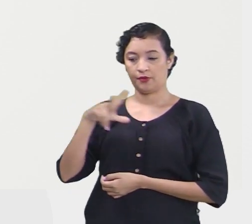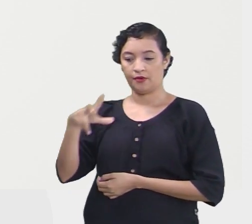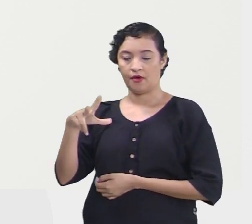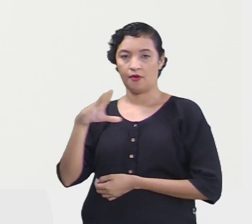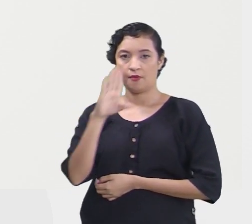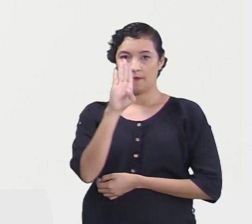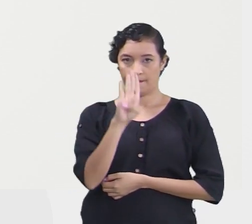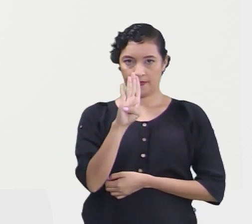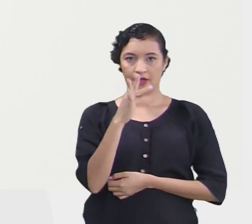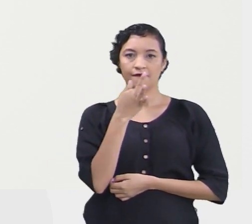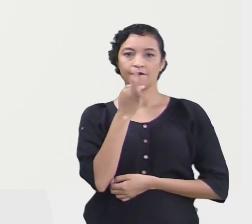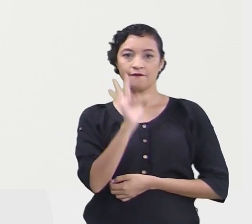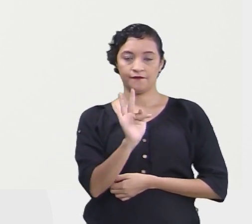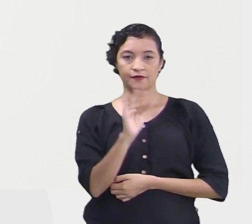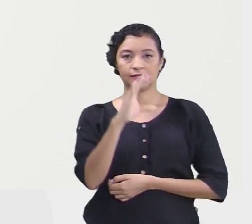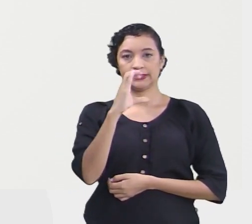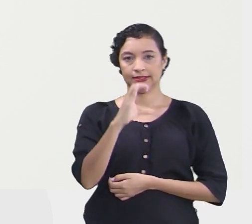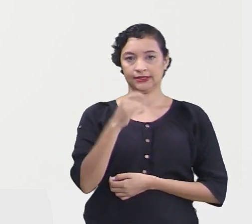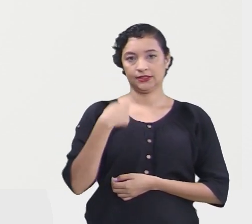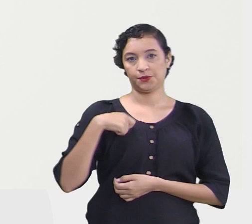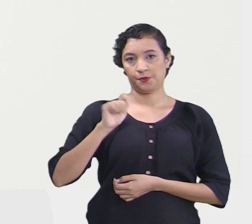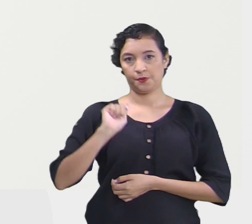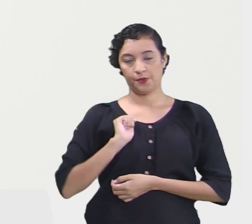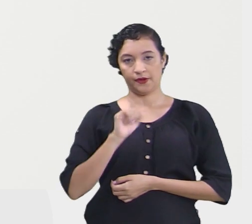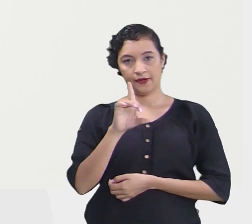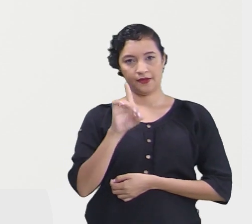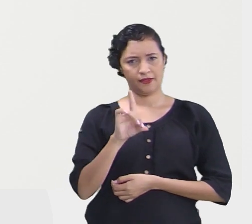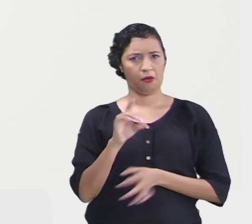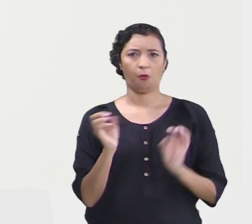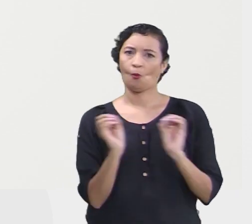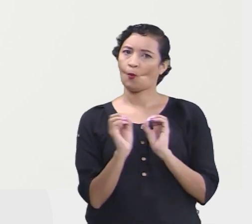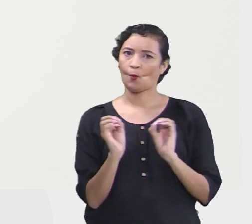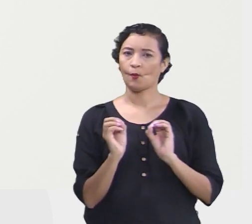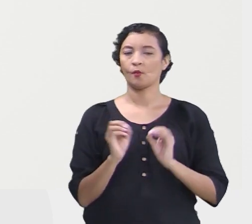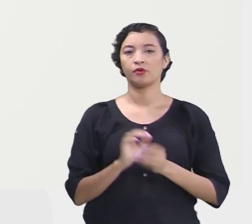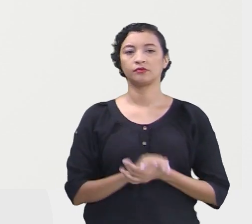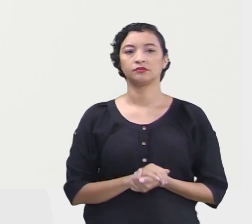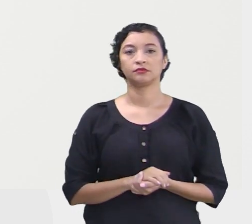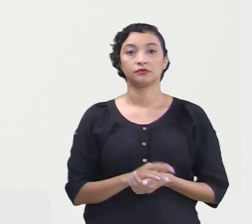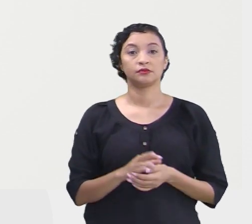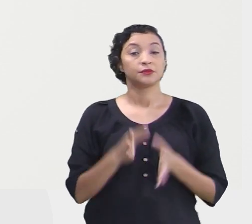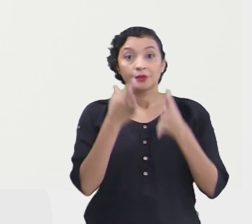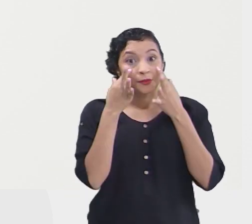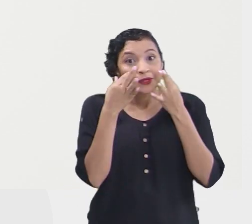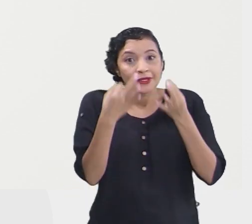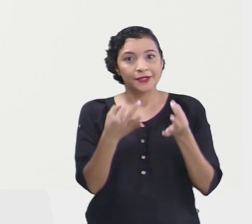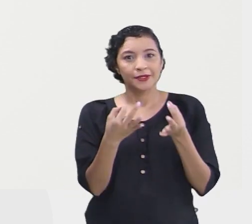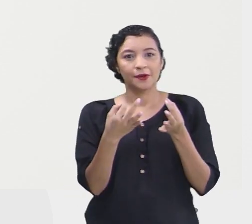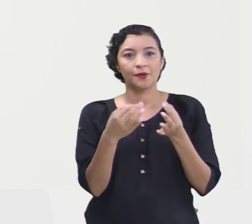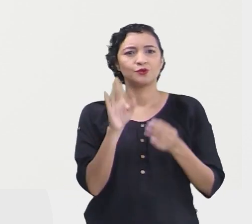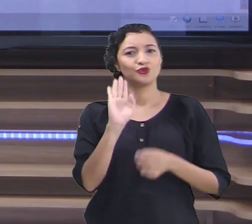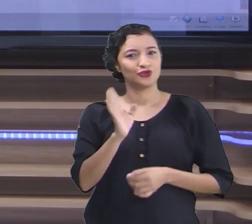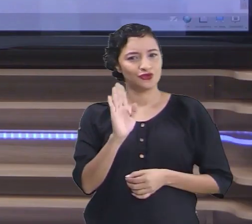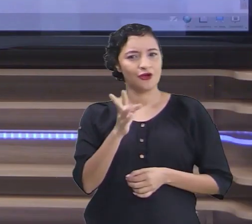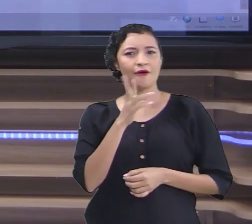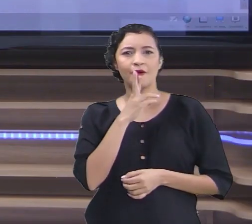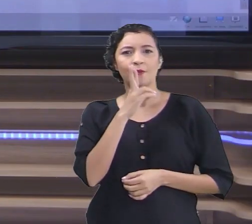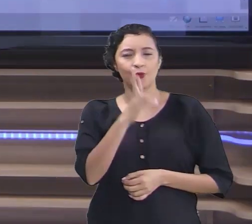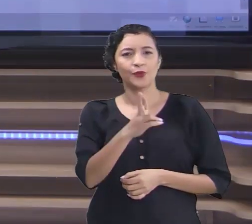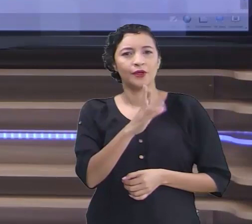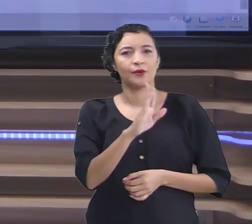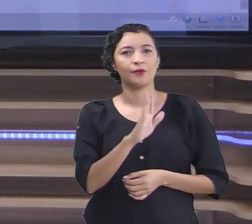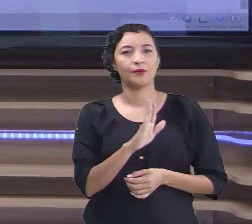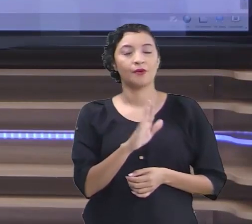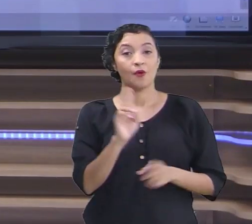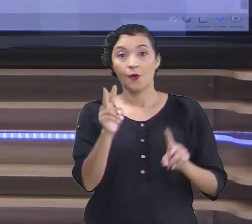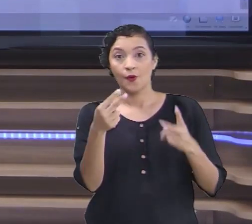B, França. C, Espanha. D, nenhuma das operações. Preste atenção. Essa aqui a aluna já respondeu. Olha para mim aqui rapidinho.